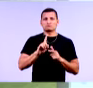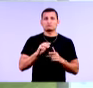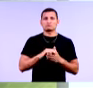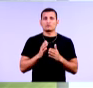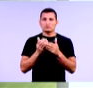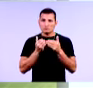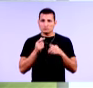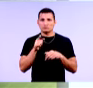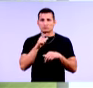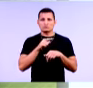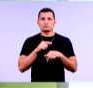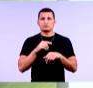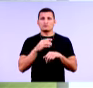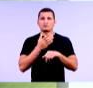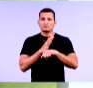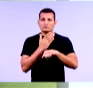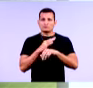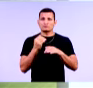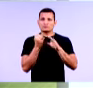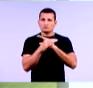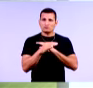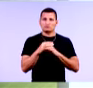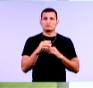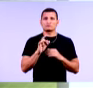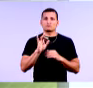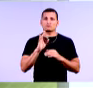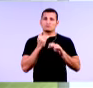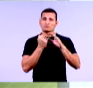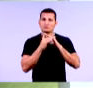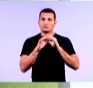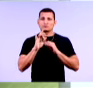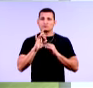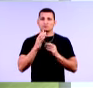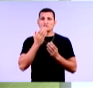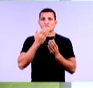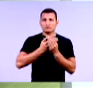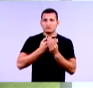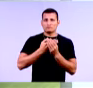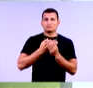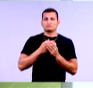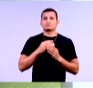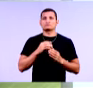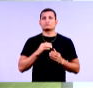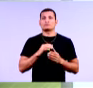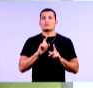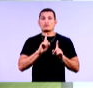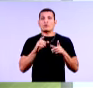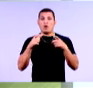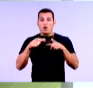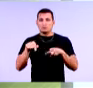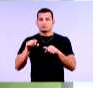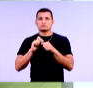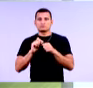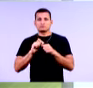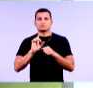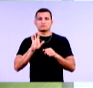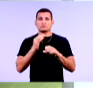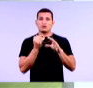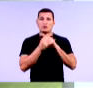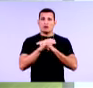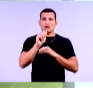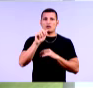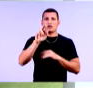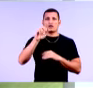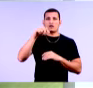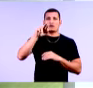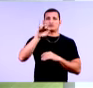quando a gente pede para vocês mandarem apenas o arquivo. Não aonde ele está fazendo, onde ele foi feito, né? Então eu só quero o arquivo.